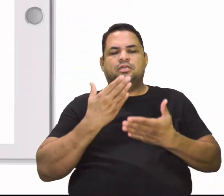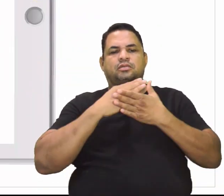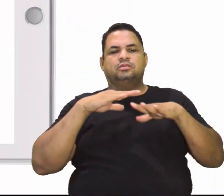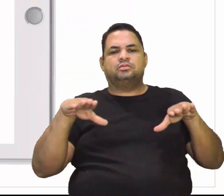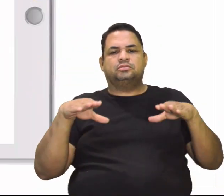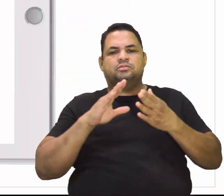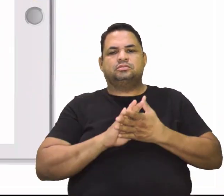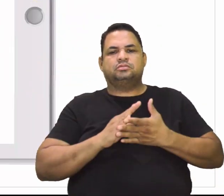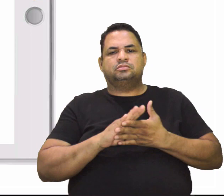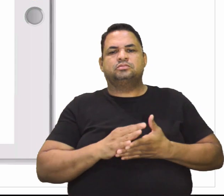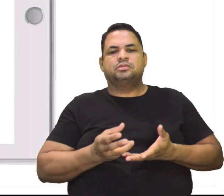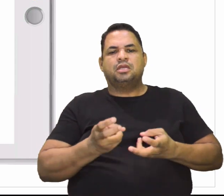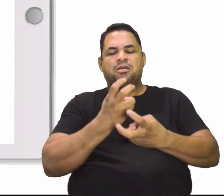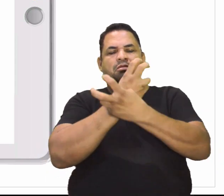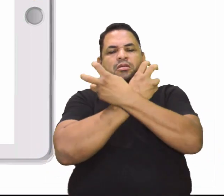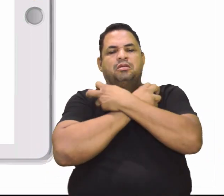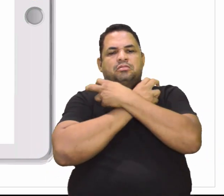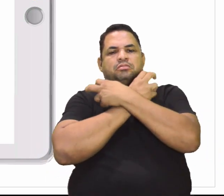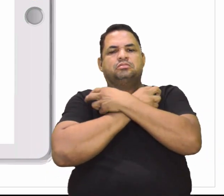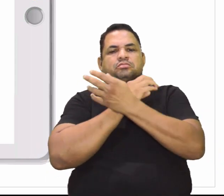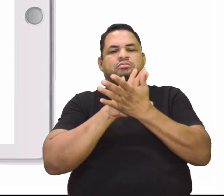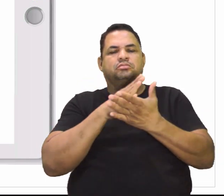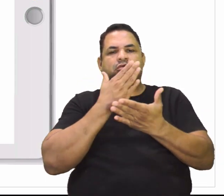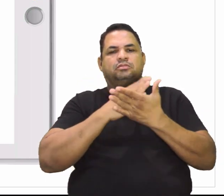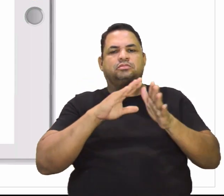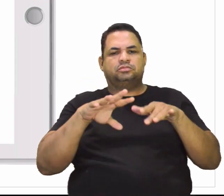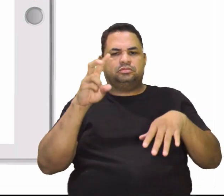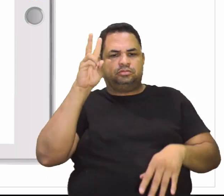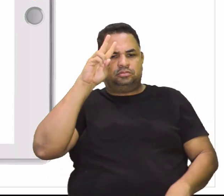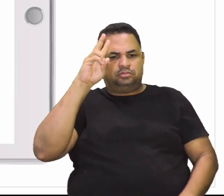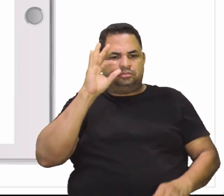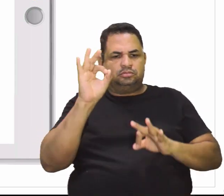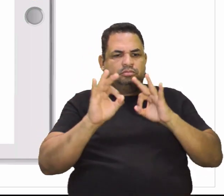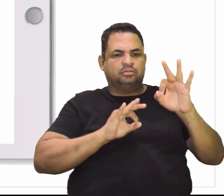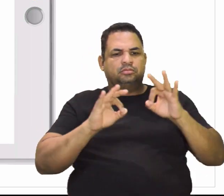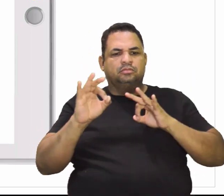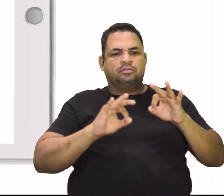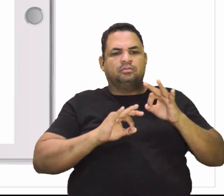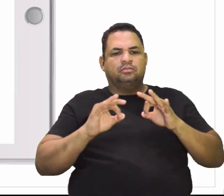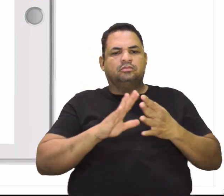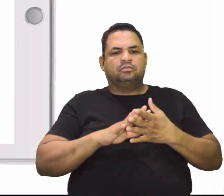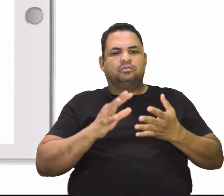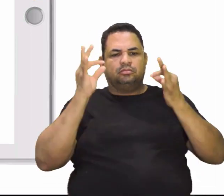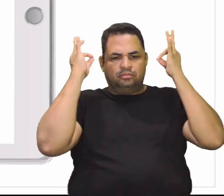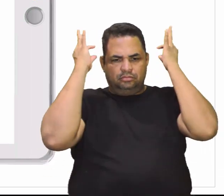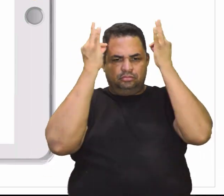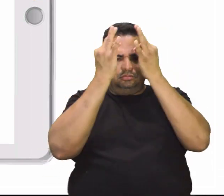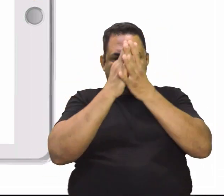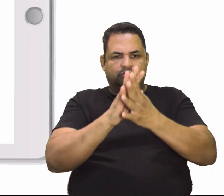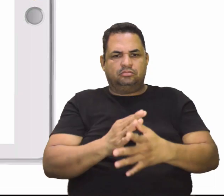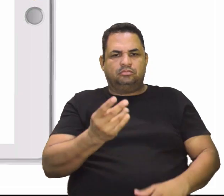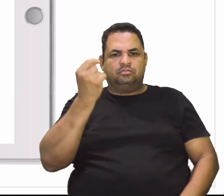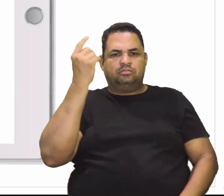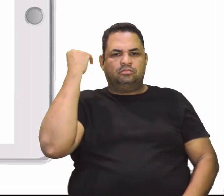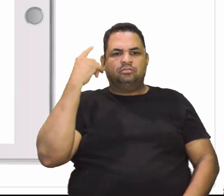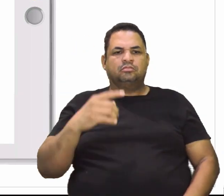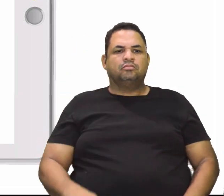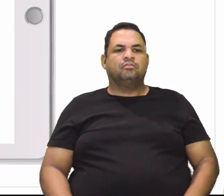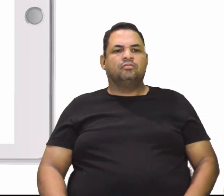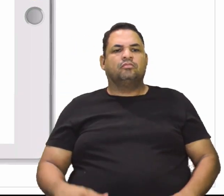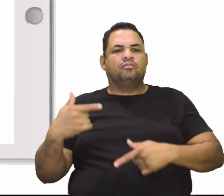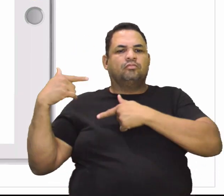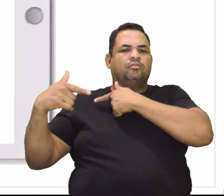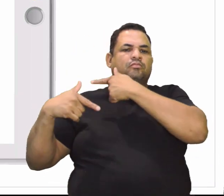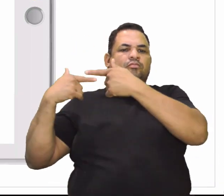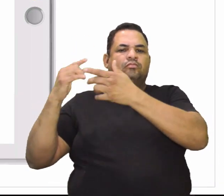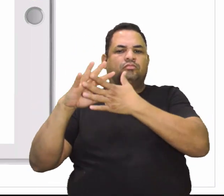os faraós, acaba aquelas histórias ali que se vinham constituindo na Grécia Antiga. A herança cultural grega